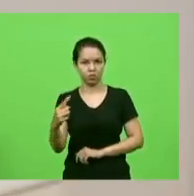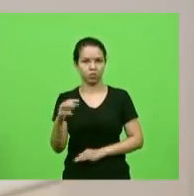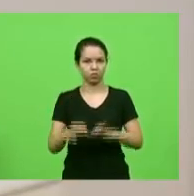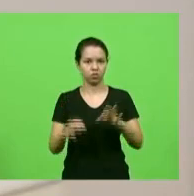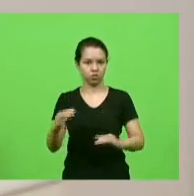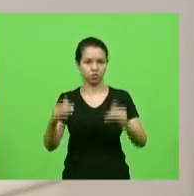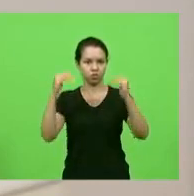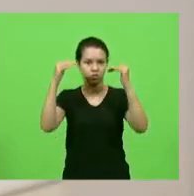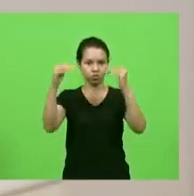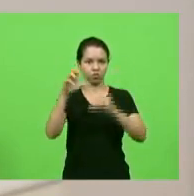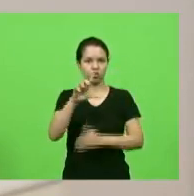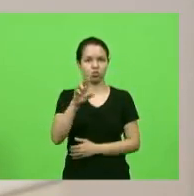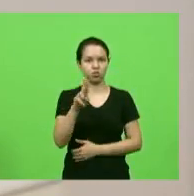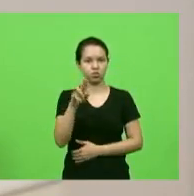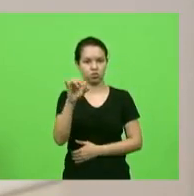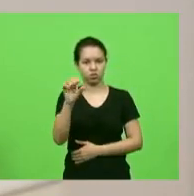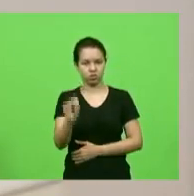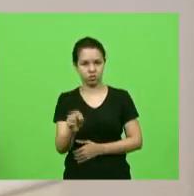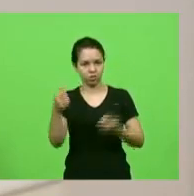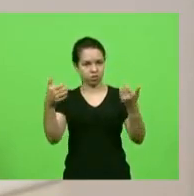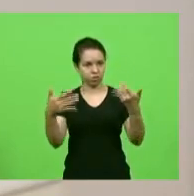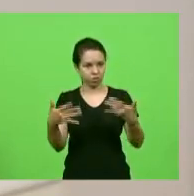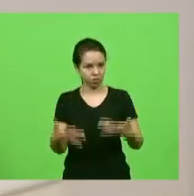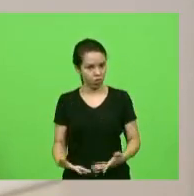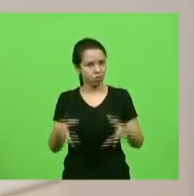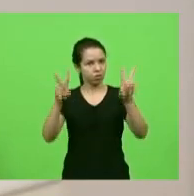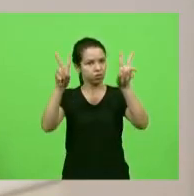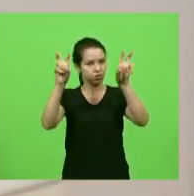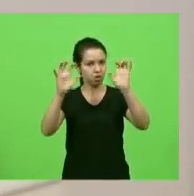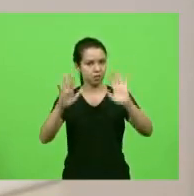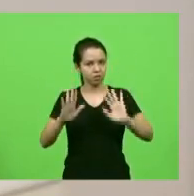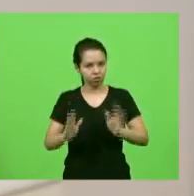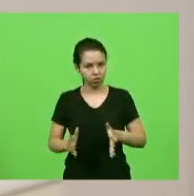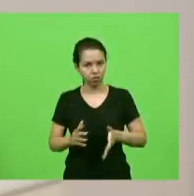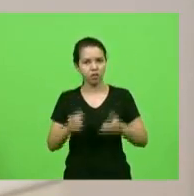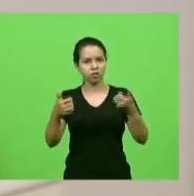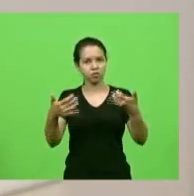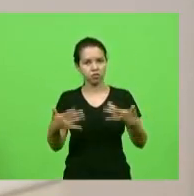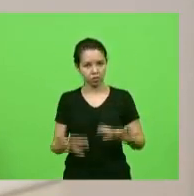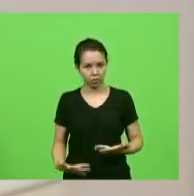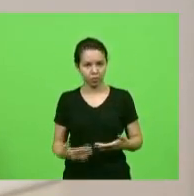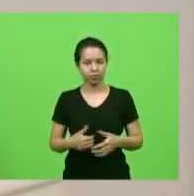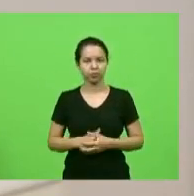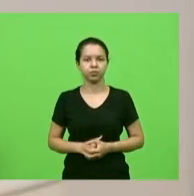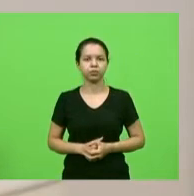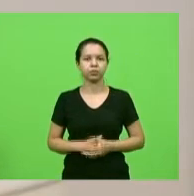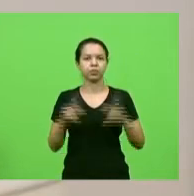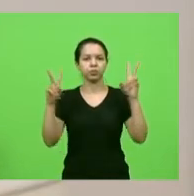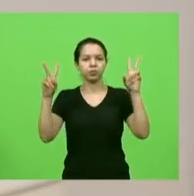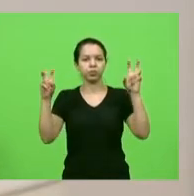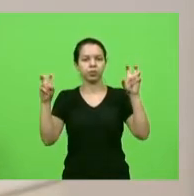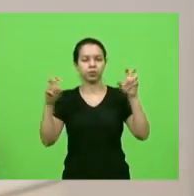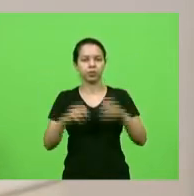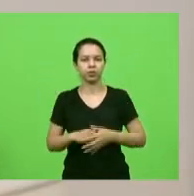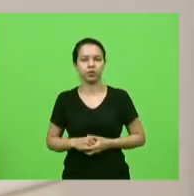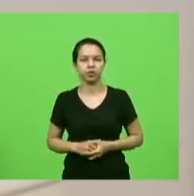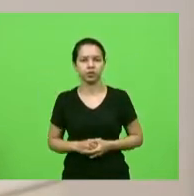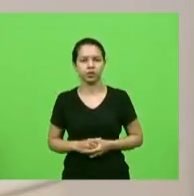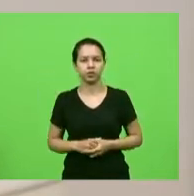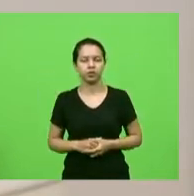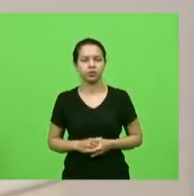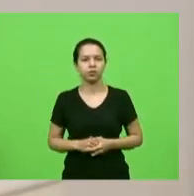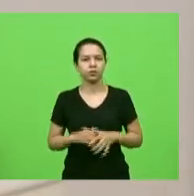Felipe Schuch bem abordou esse tema, dizendo que, abre aspas, cabe advertir também